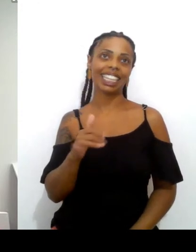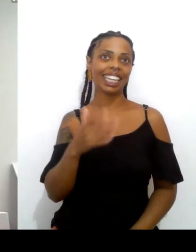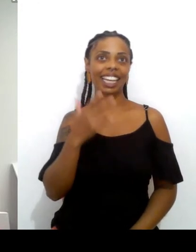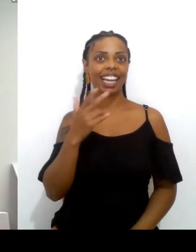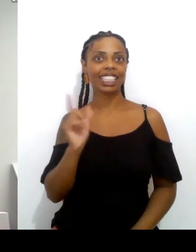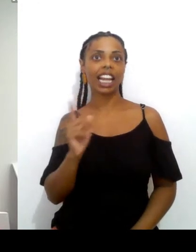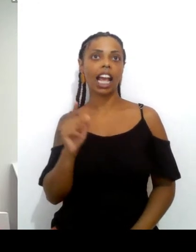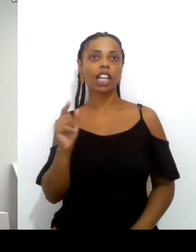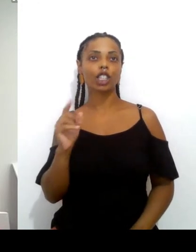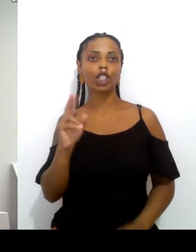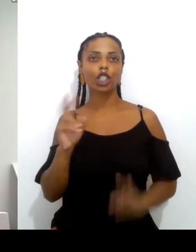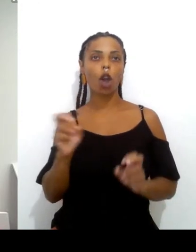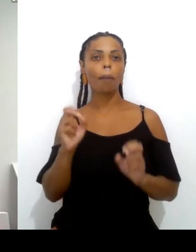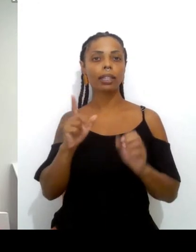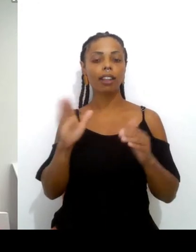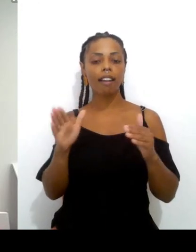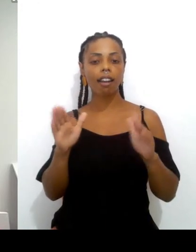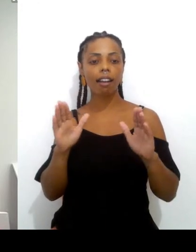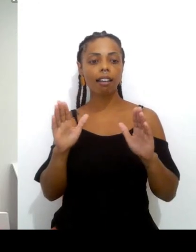identidade